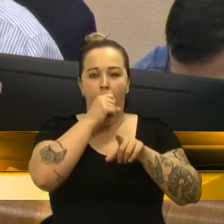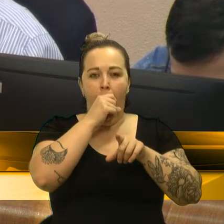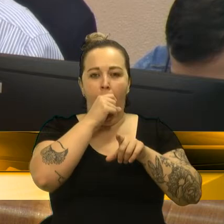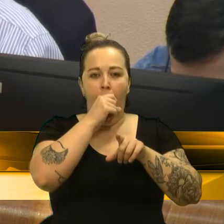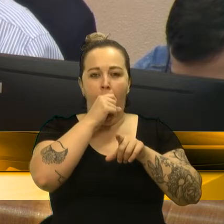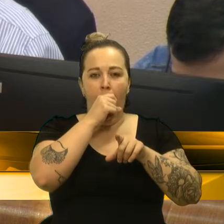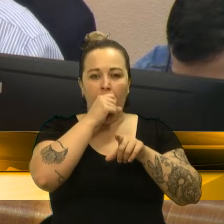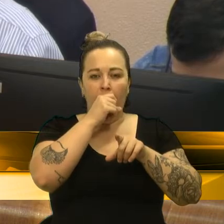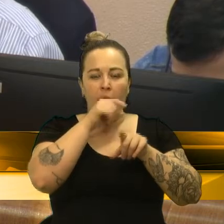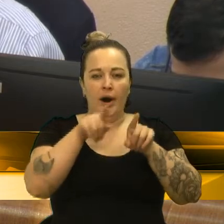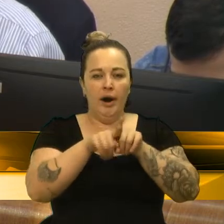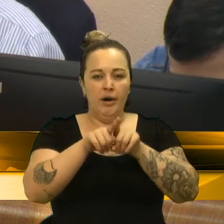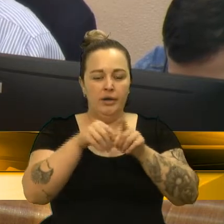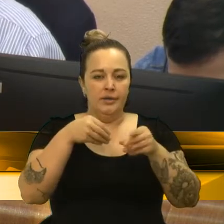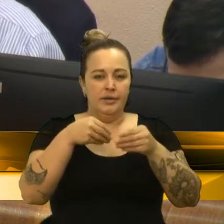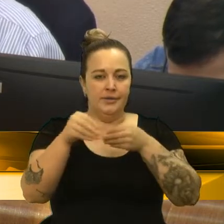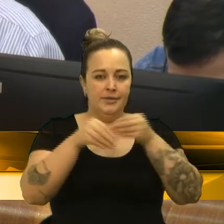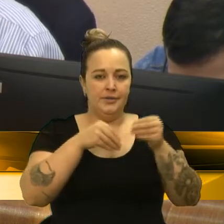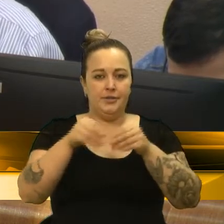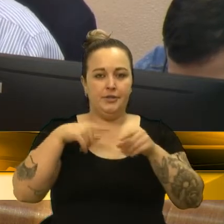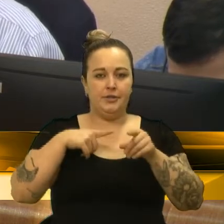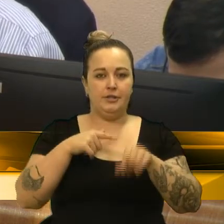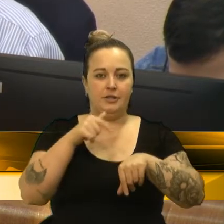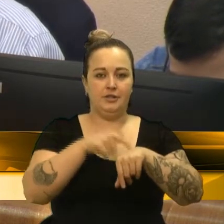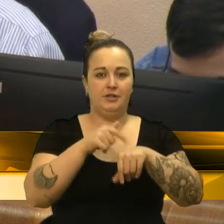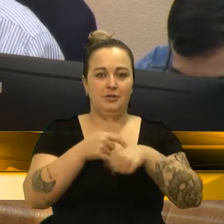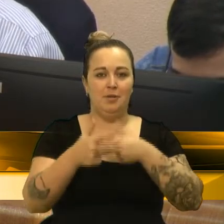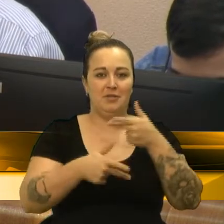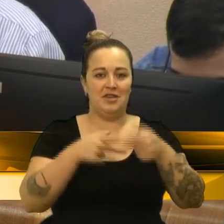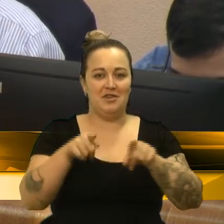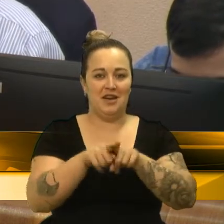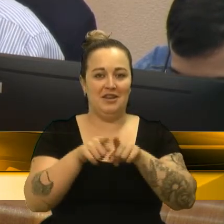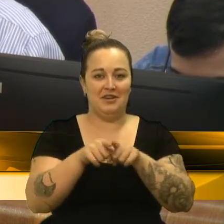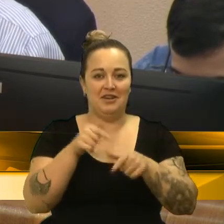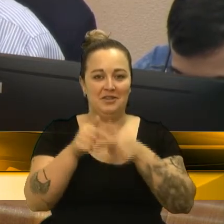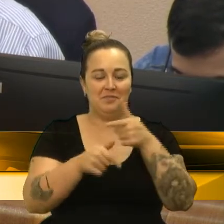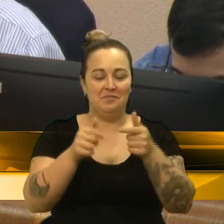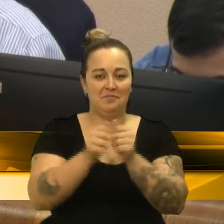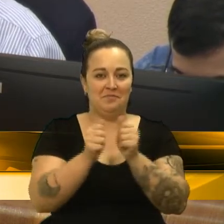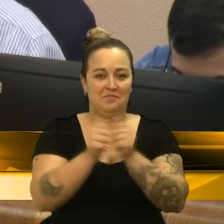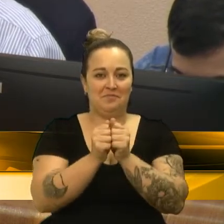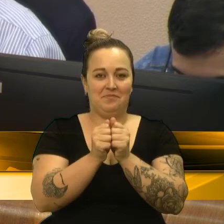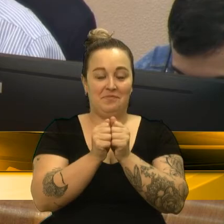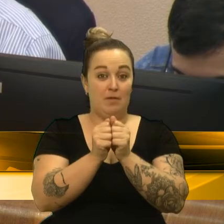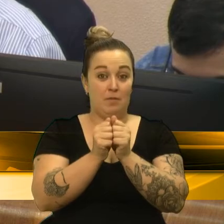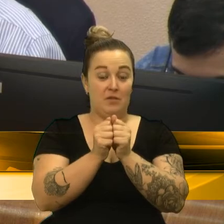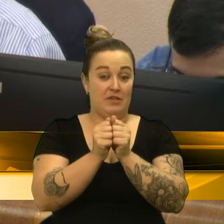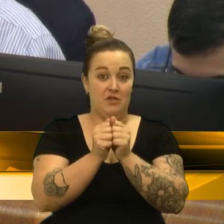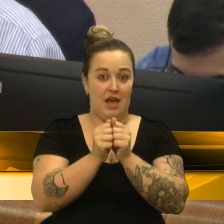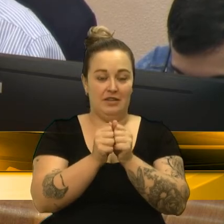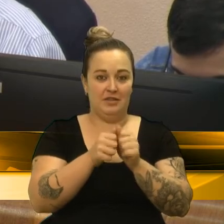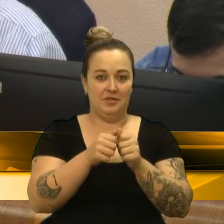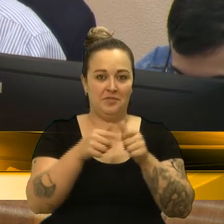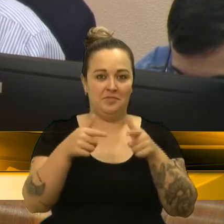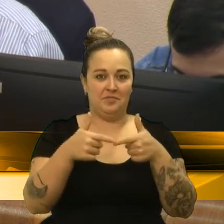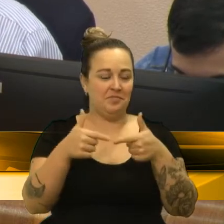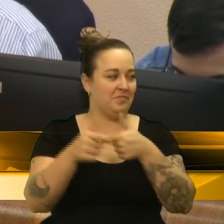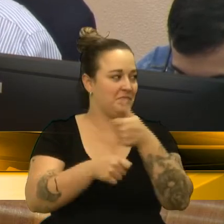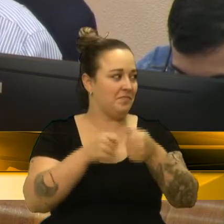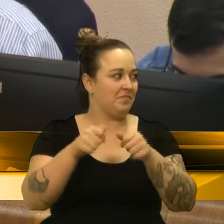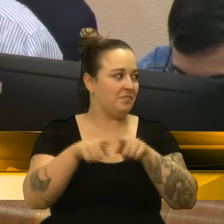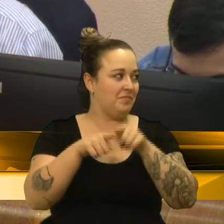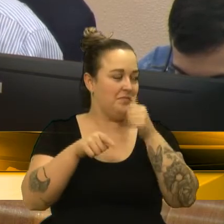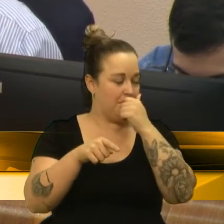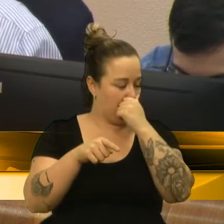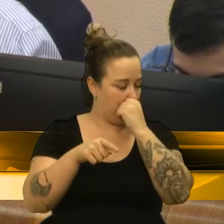interpretação e aplicação, por enquanto, como antes referido, não aponta e não regula cominação de sanção. Significa que o dispositivo não